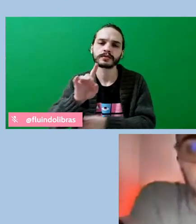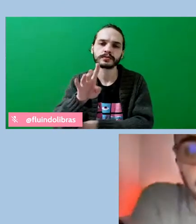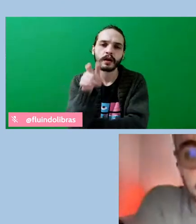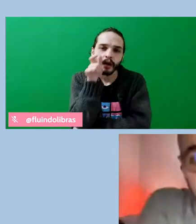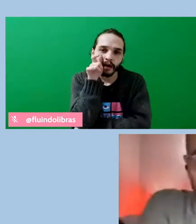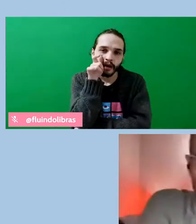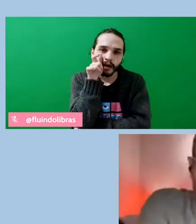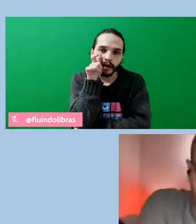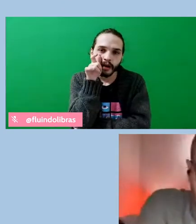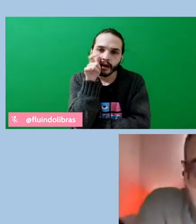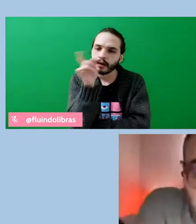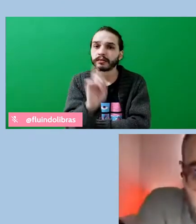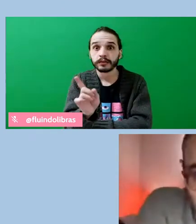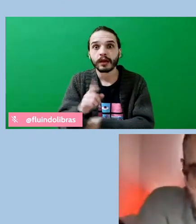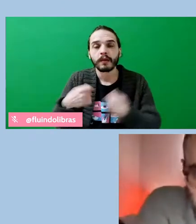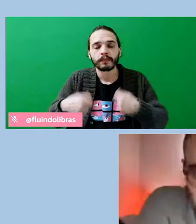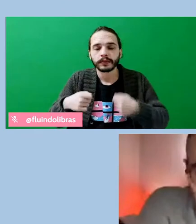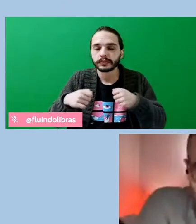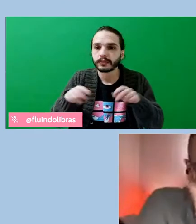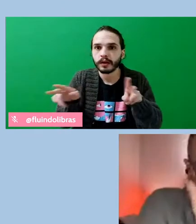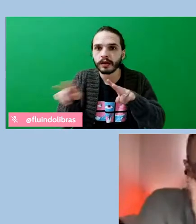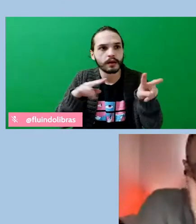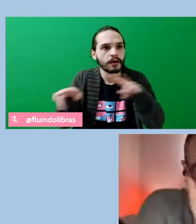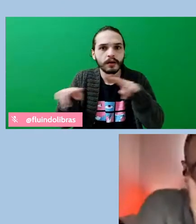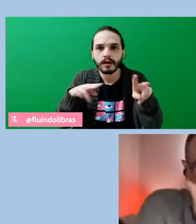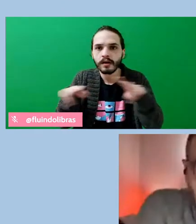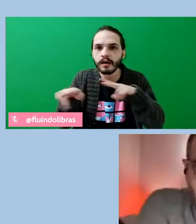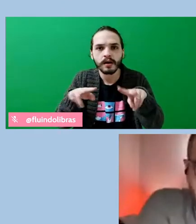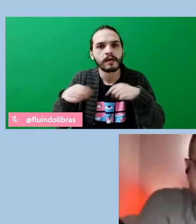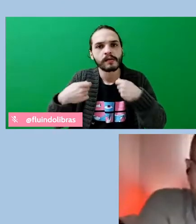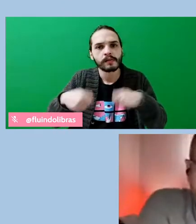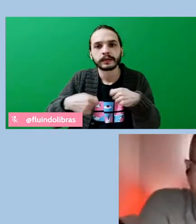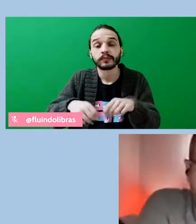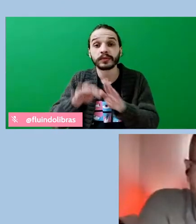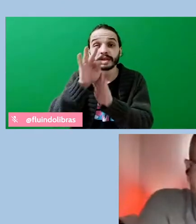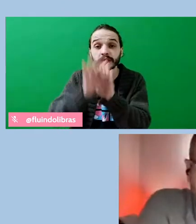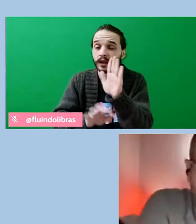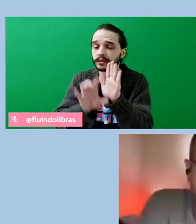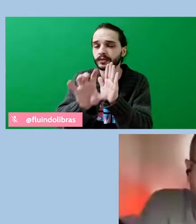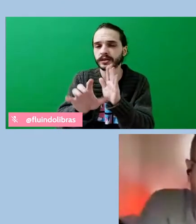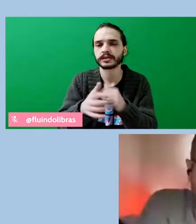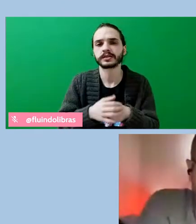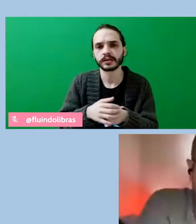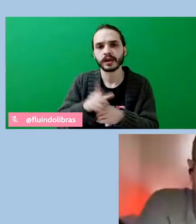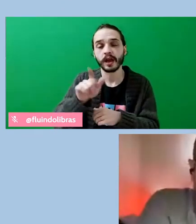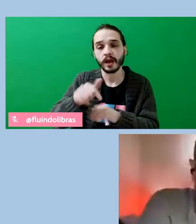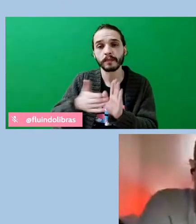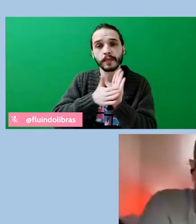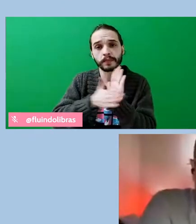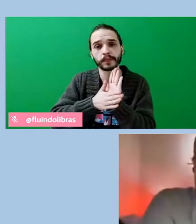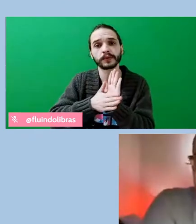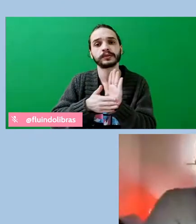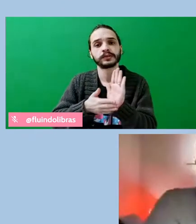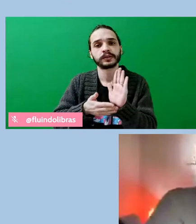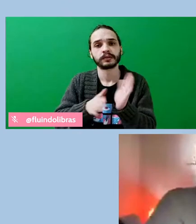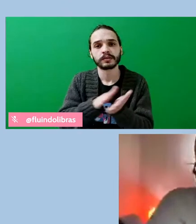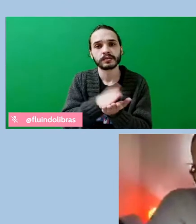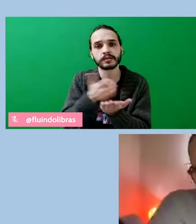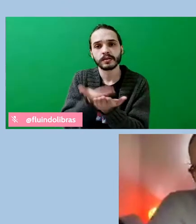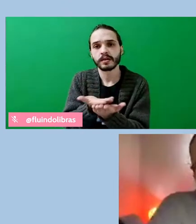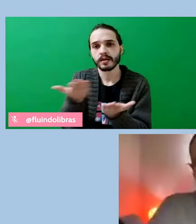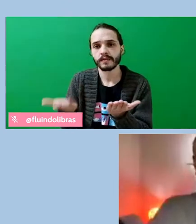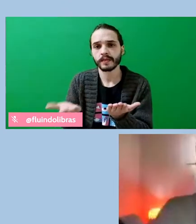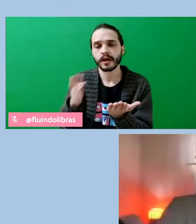passiva, é uma experiência ativa, porque o texto é assim. A dramaturgia que o Pommerat propõe é uma dramaturgia ativa, no sentido que ela não vai